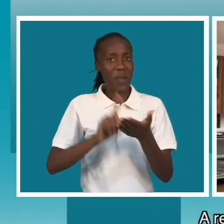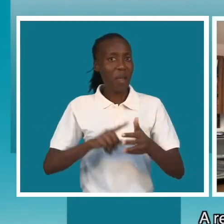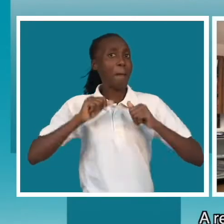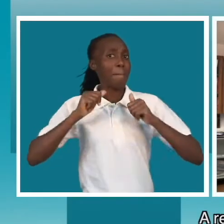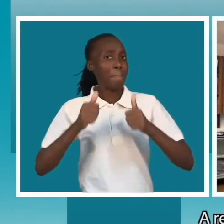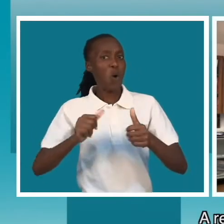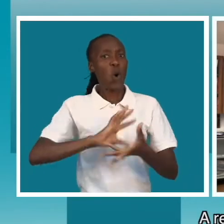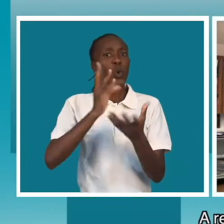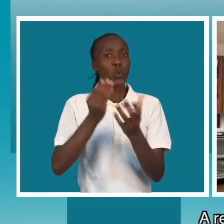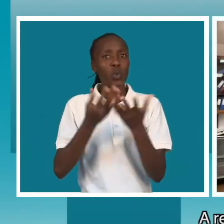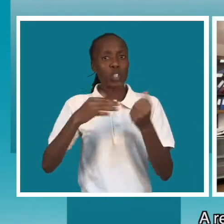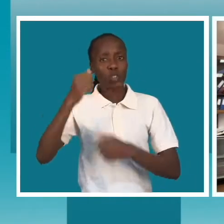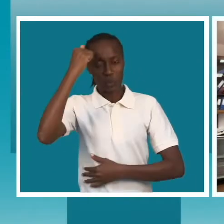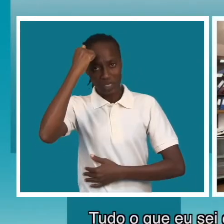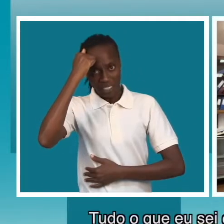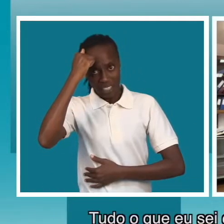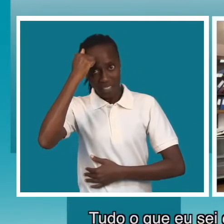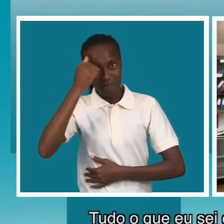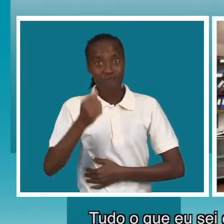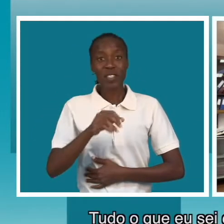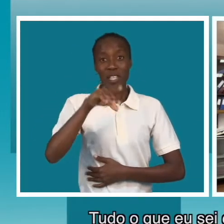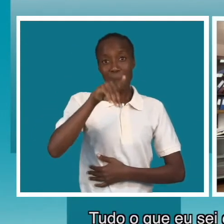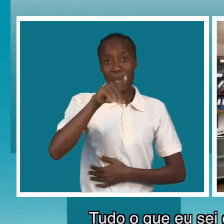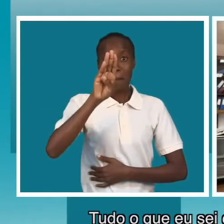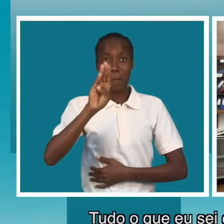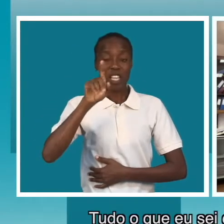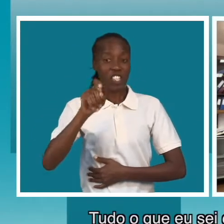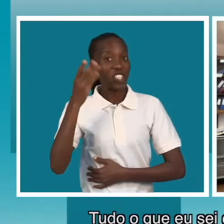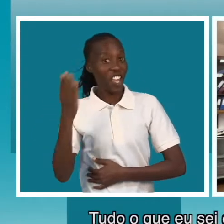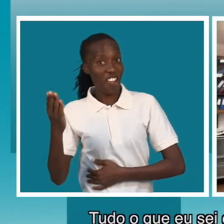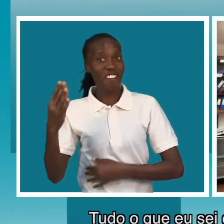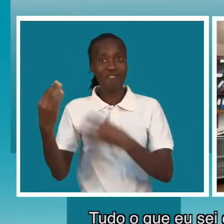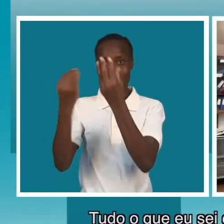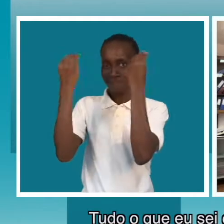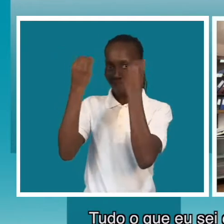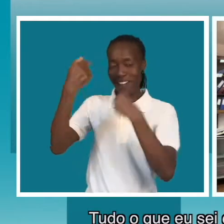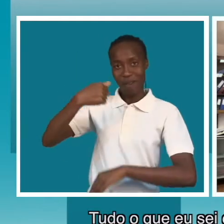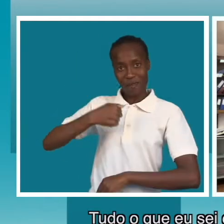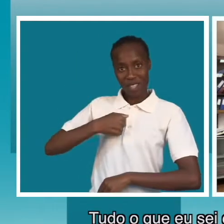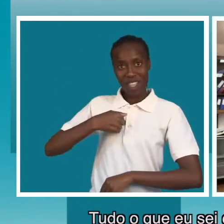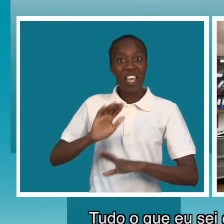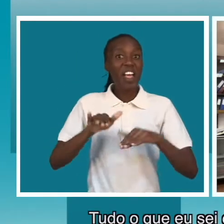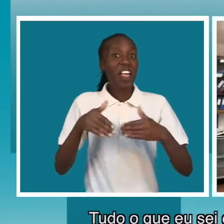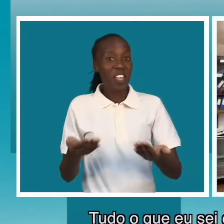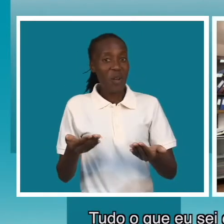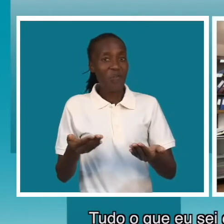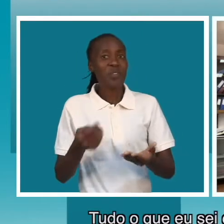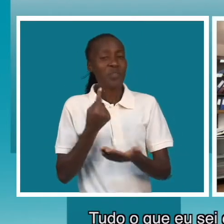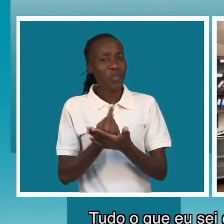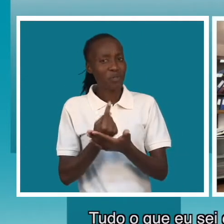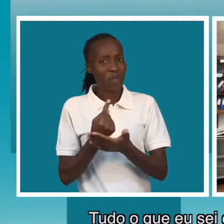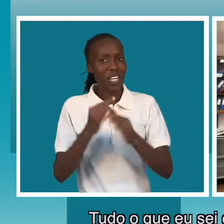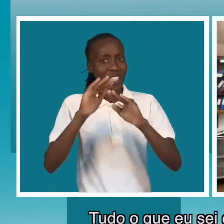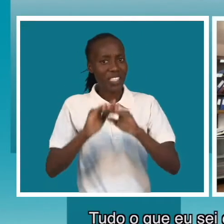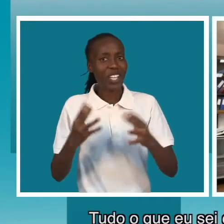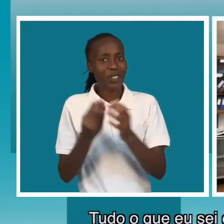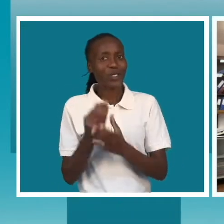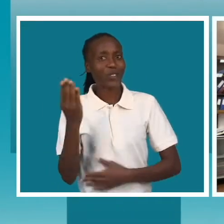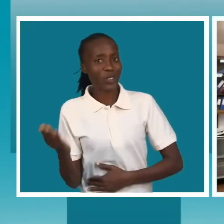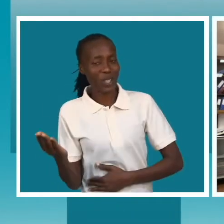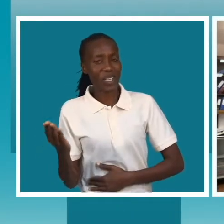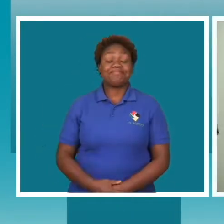saltar tudo que o cerca e peixe para que esse novo então foi uma valia estar